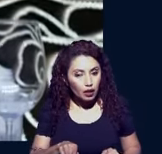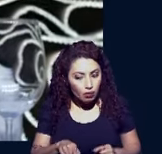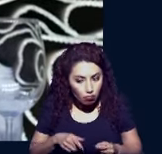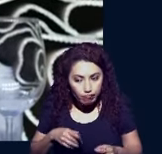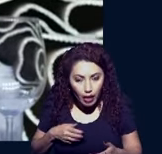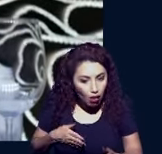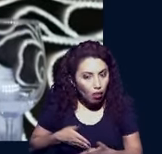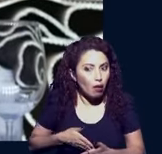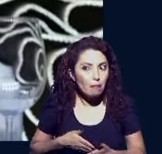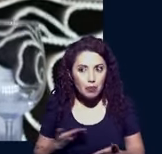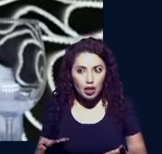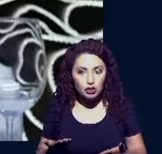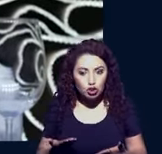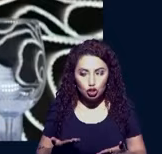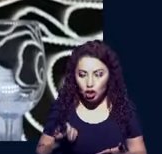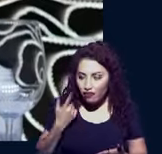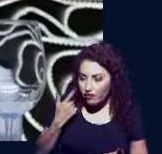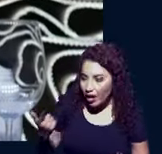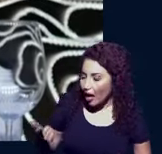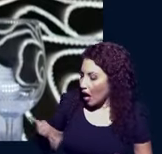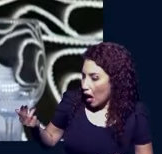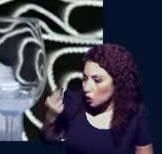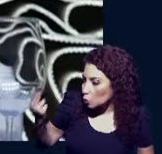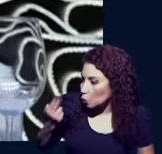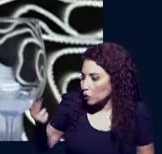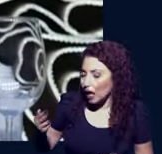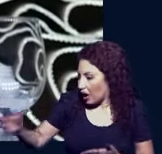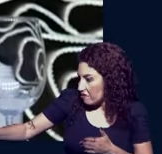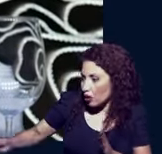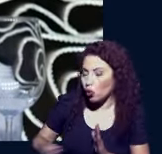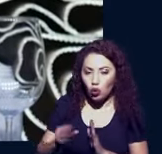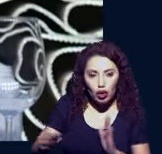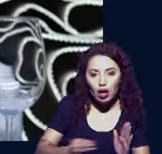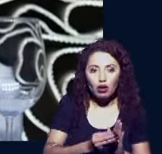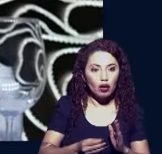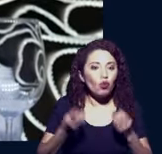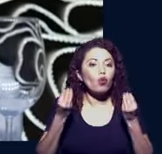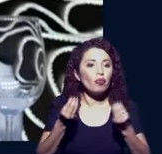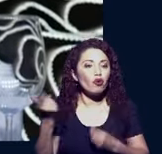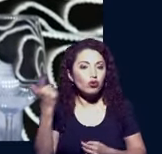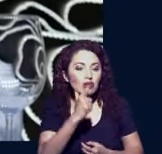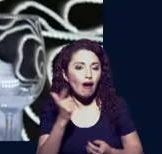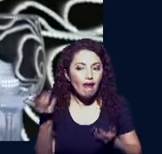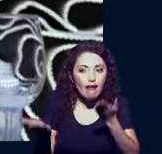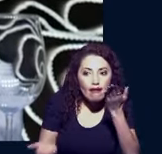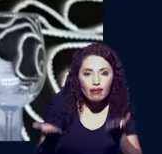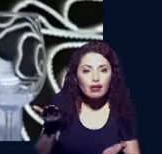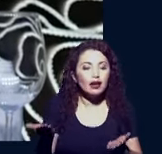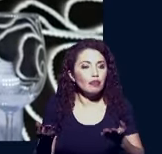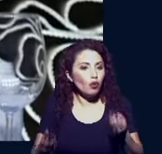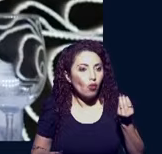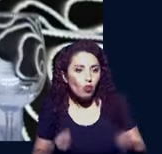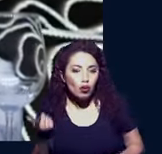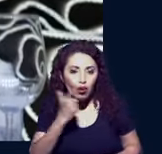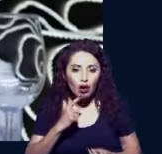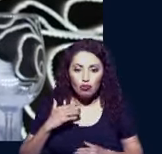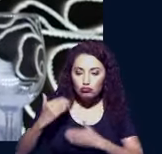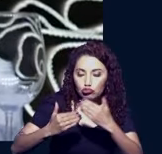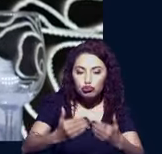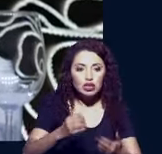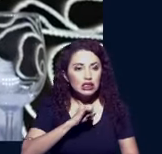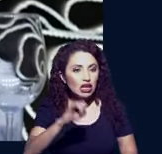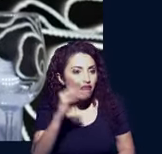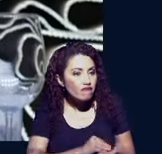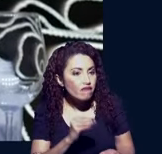receita que seja contrapartida isso não nos permite manter estados equilibrados se a gente não tiver esse controle por